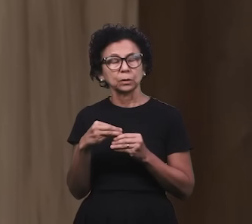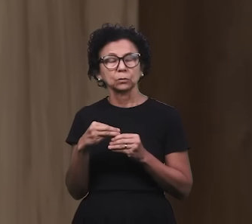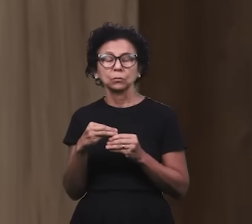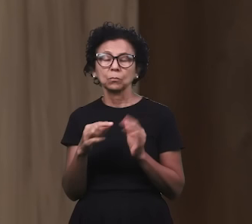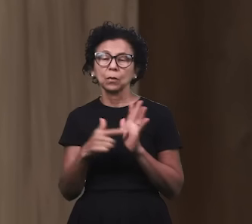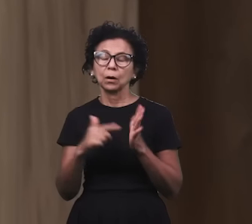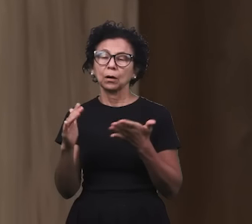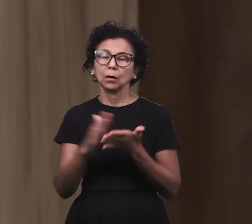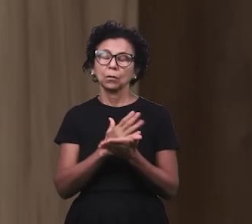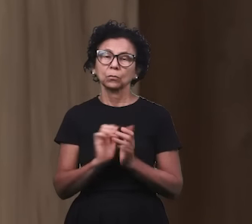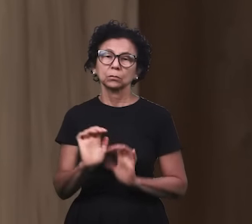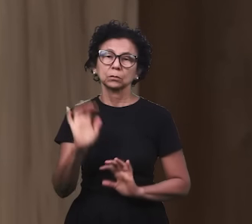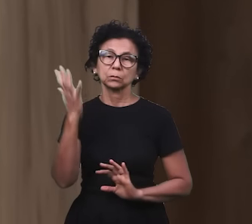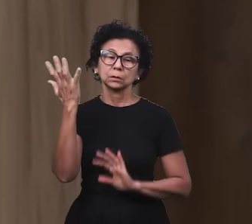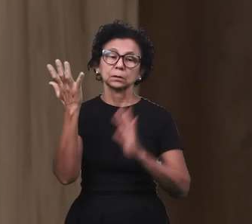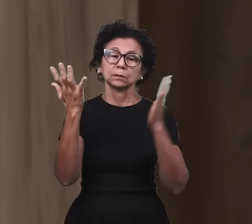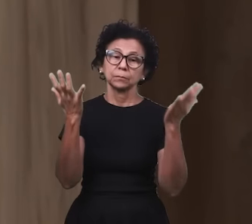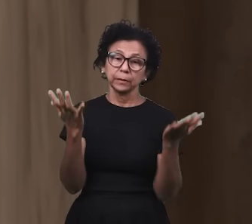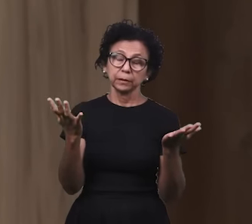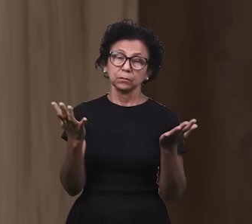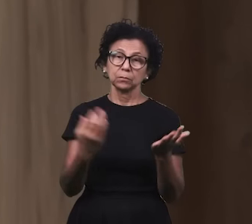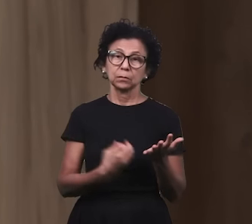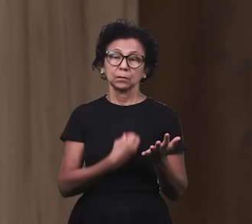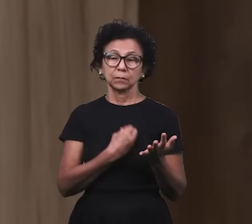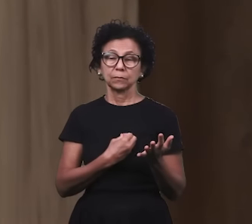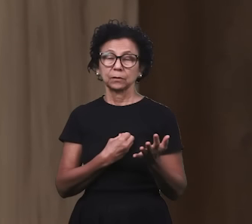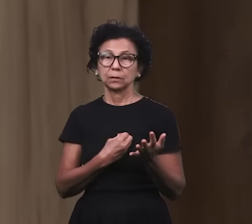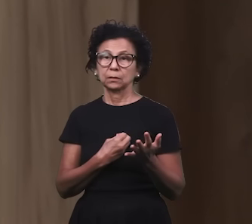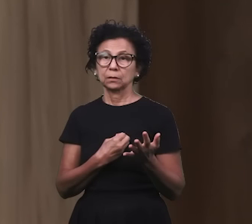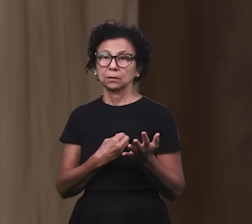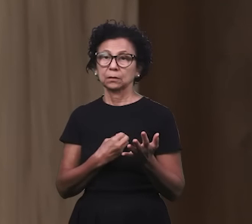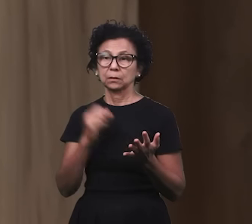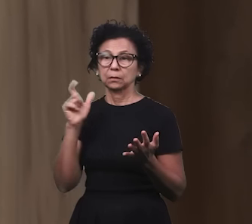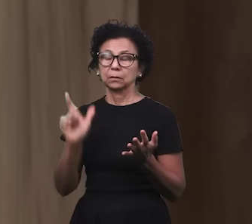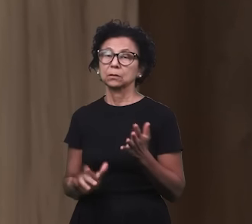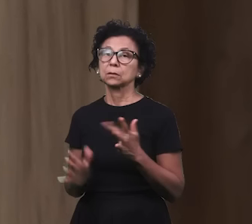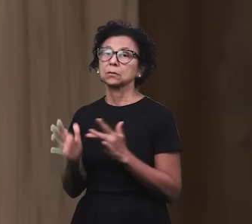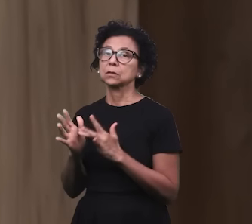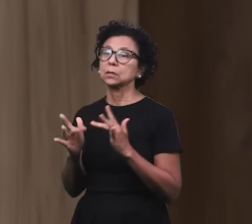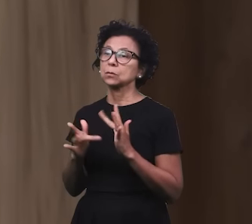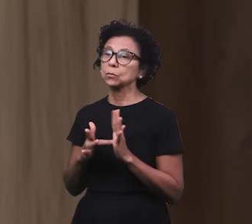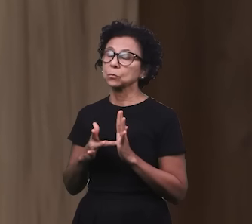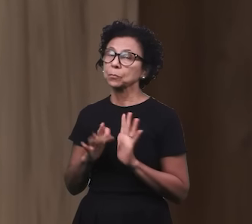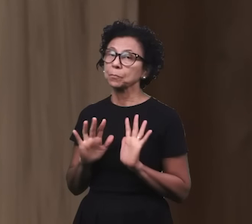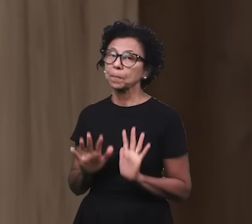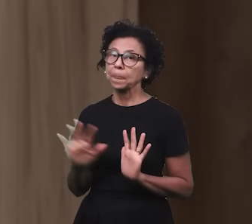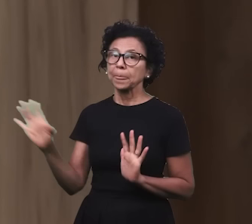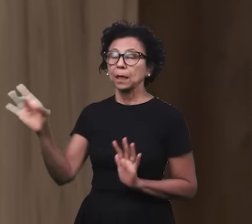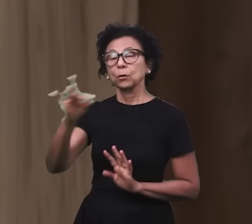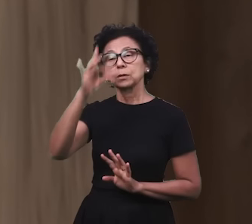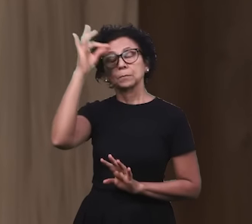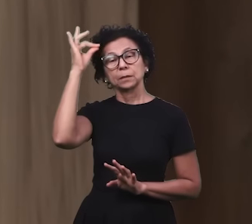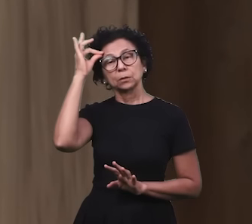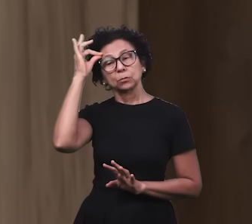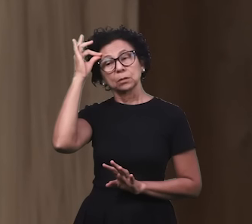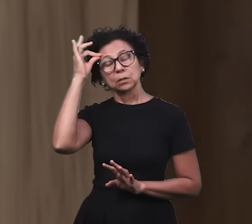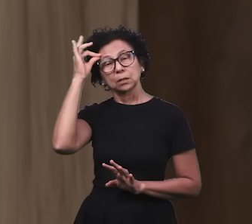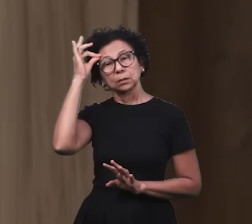envolveram a vida de Jesus e que o Espírito Santo julgou necessário para atender